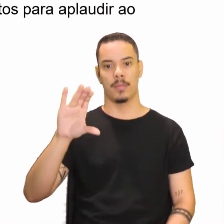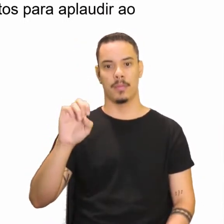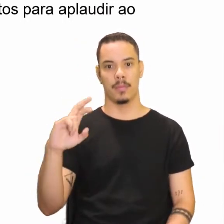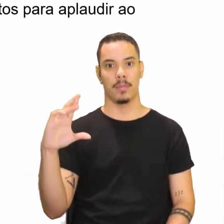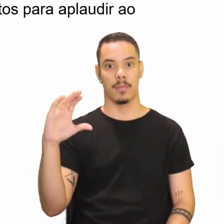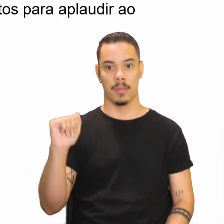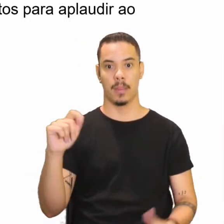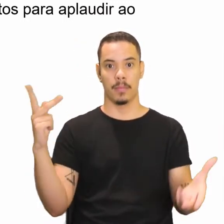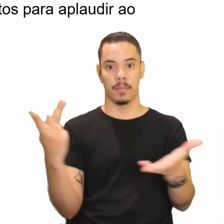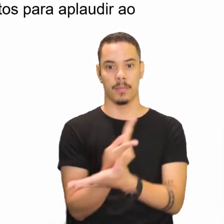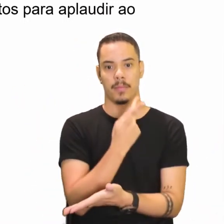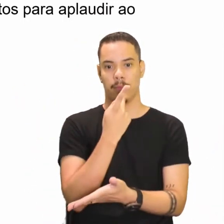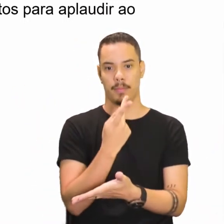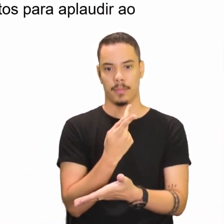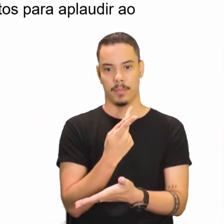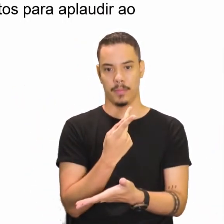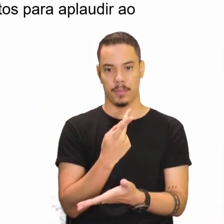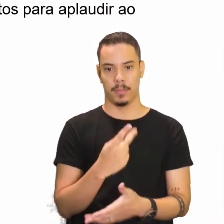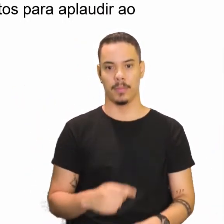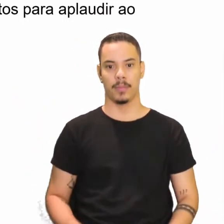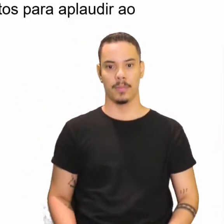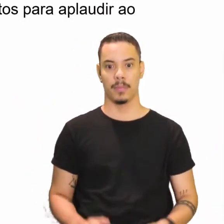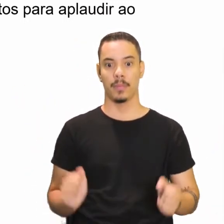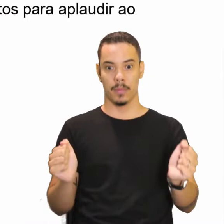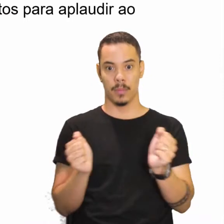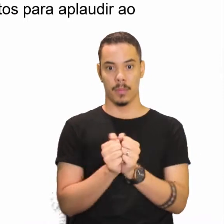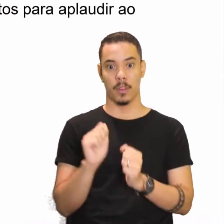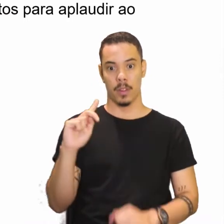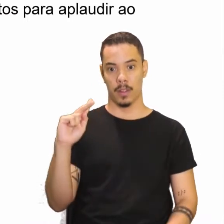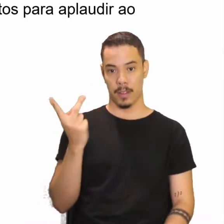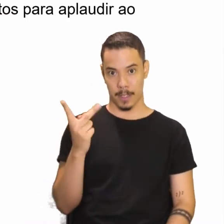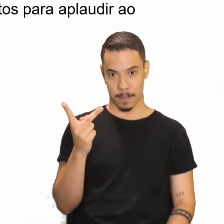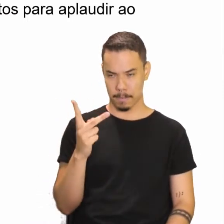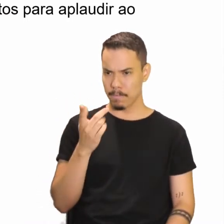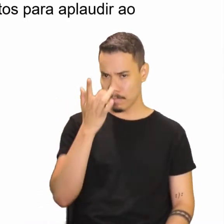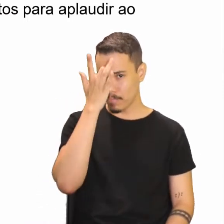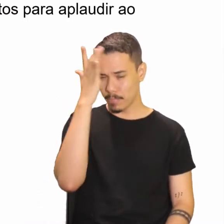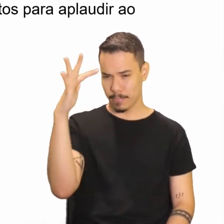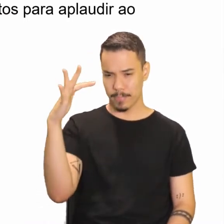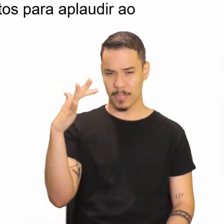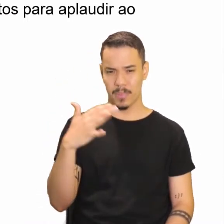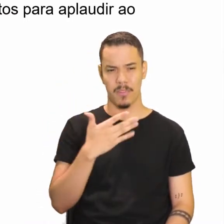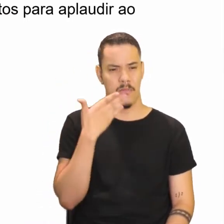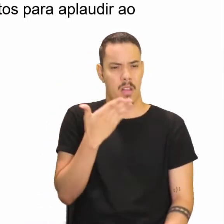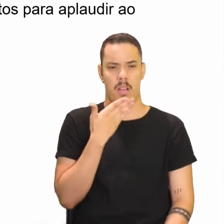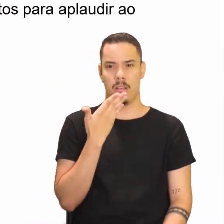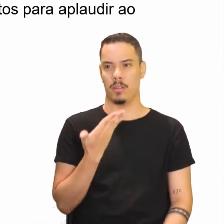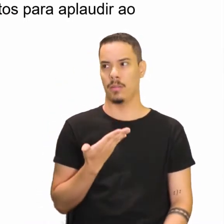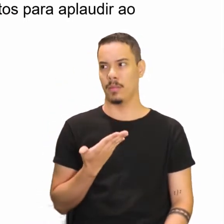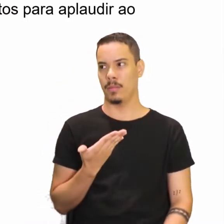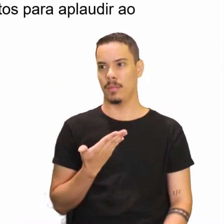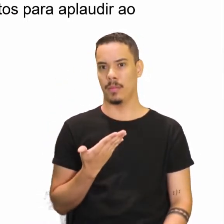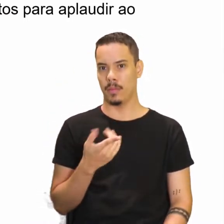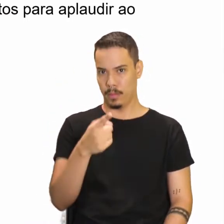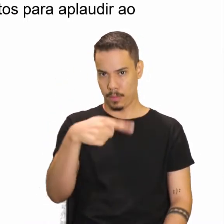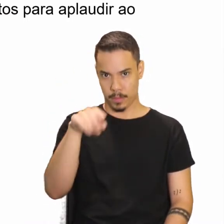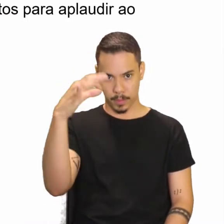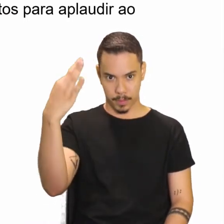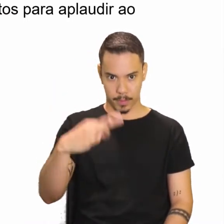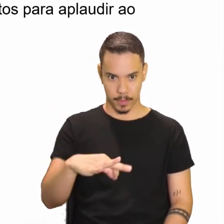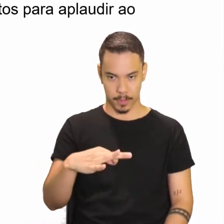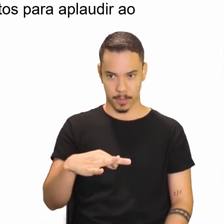quê? Acerca com H. Fácil? E aí, amadinho,